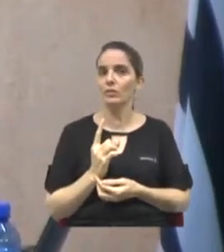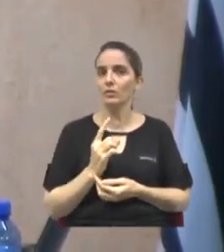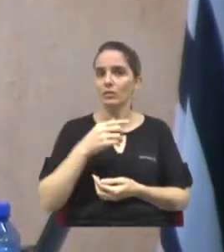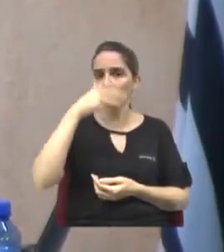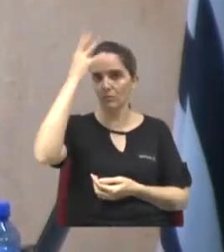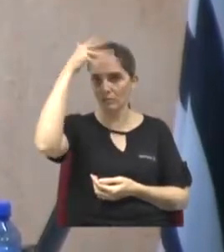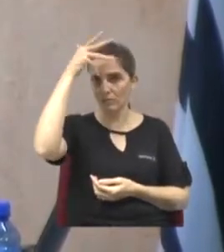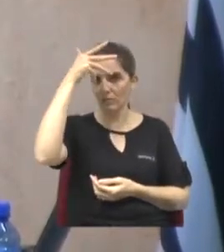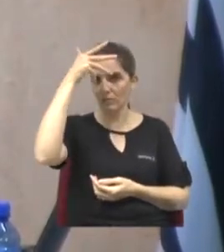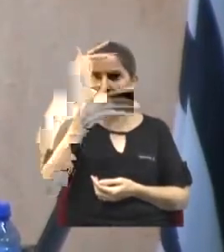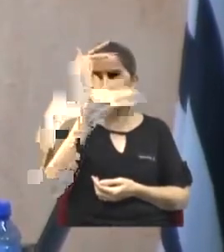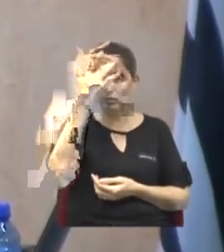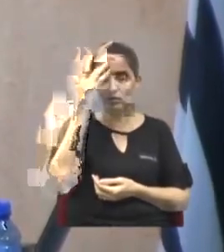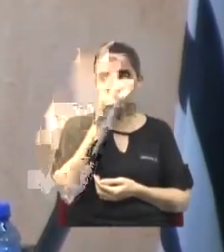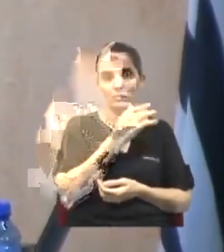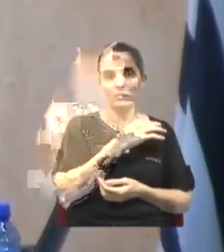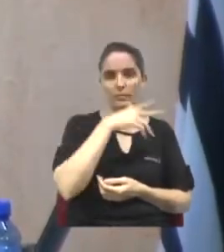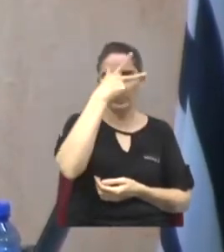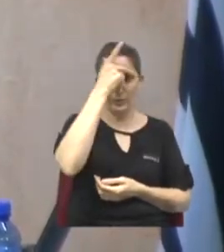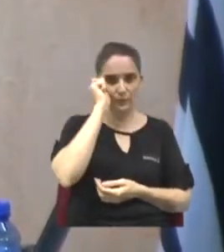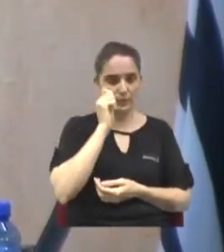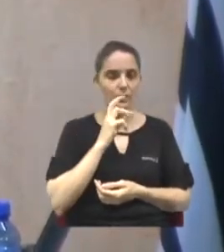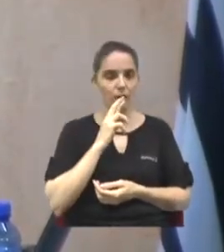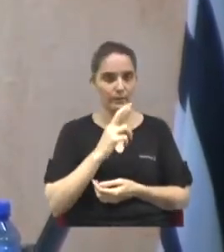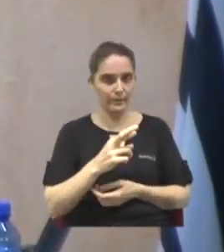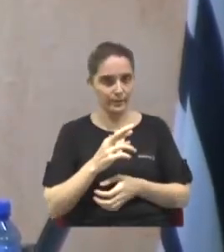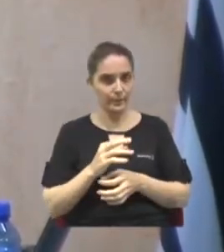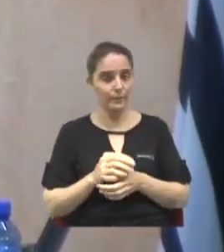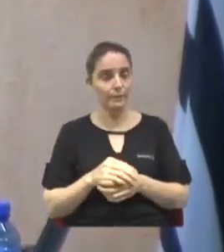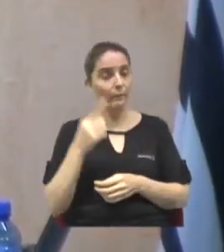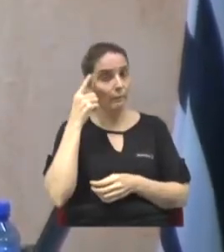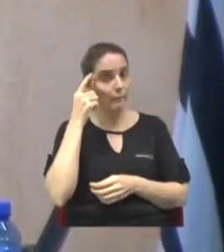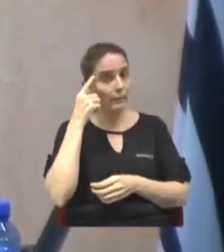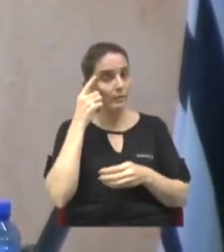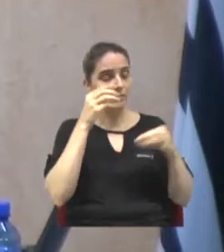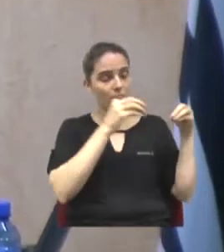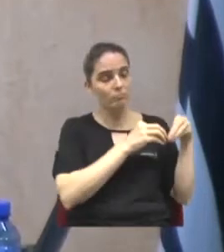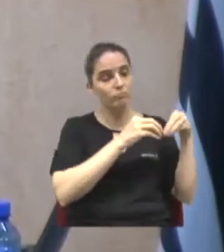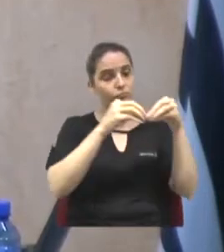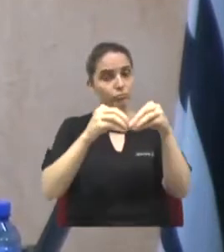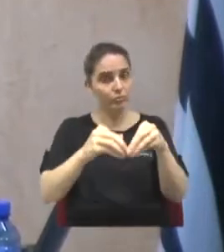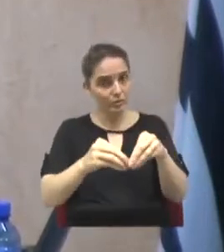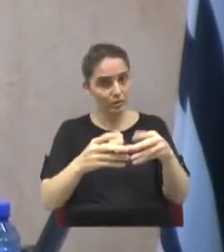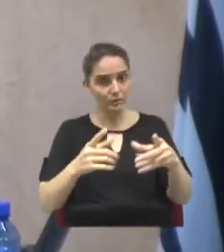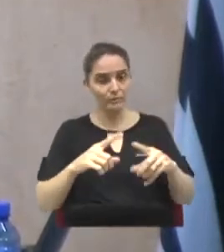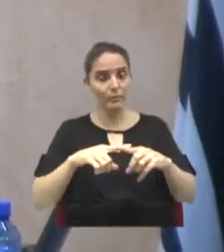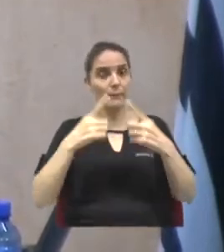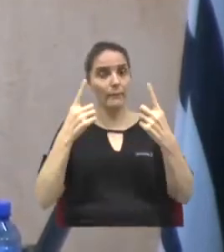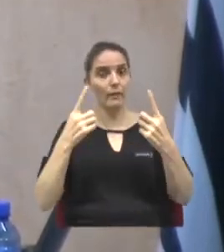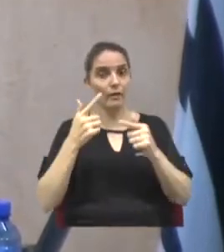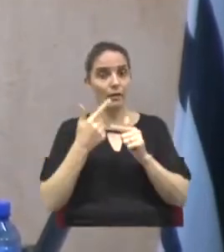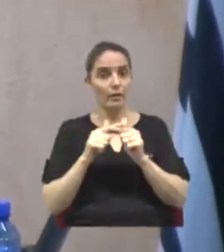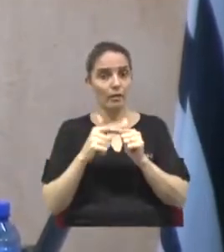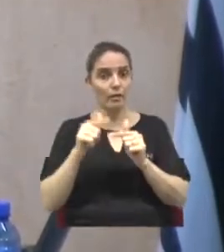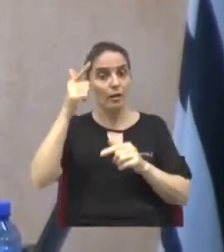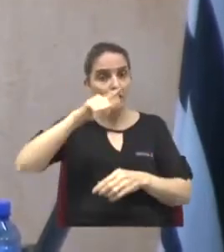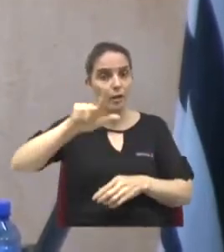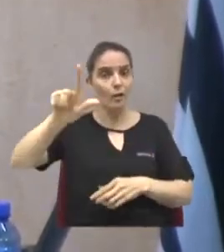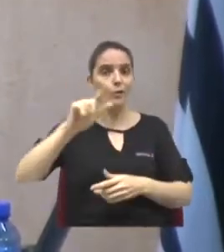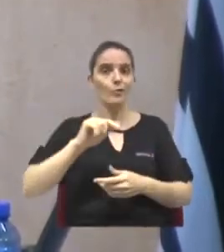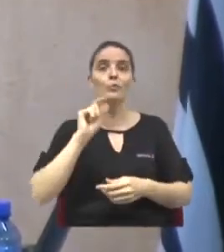tive a resposta que estava sendo programado a mudança, Mas um outro problema que existe ali